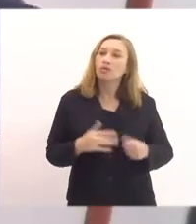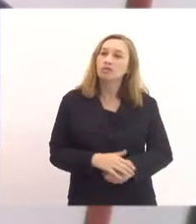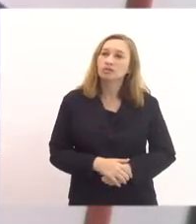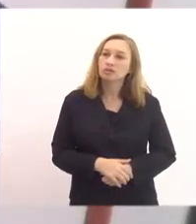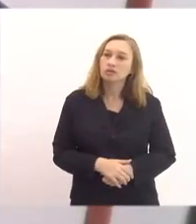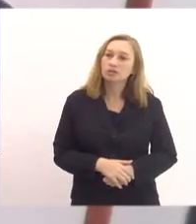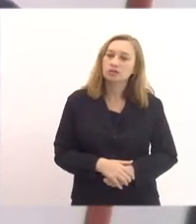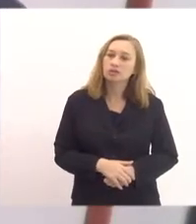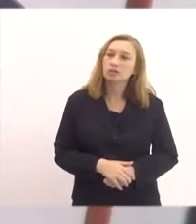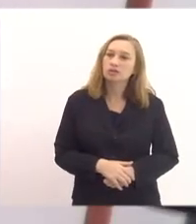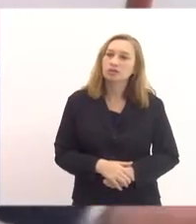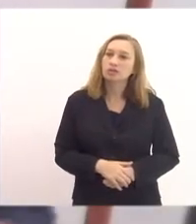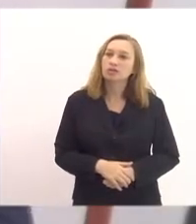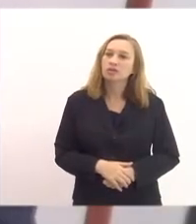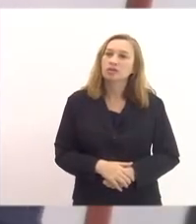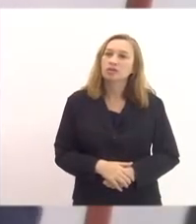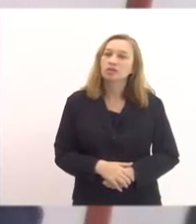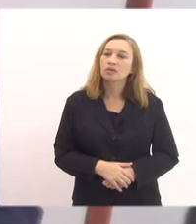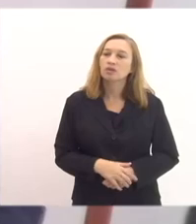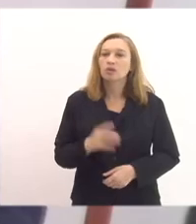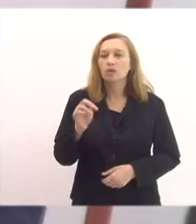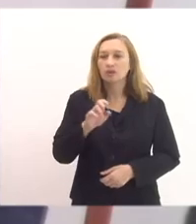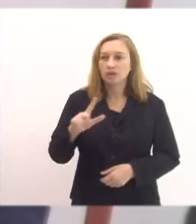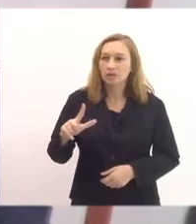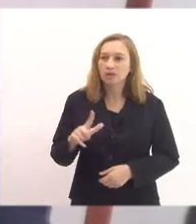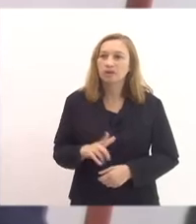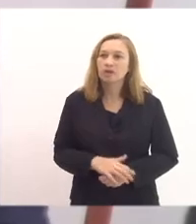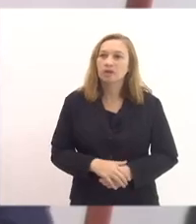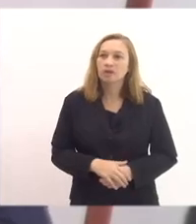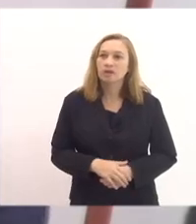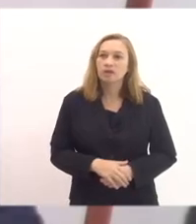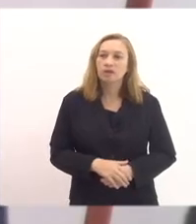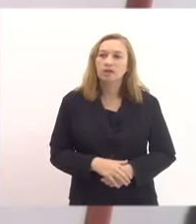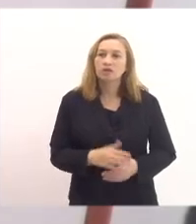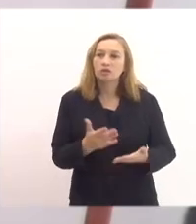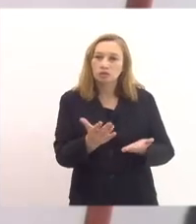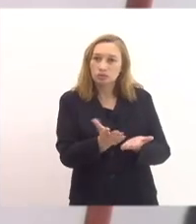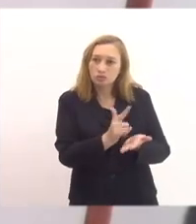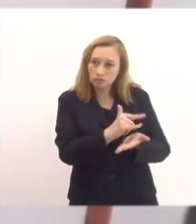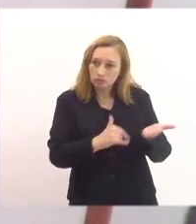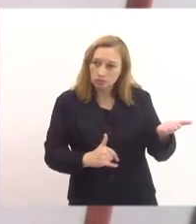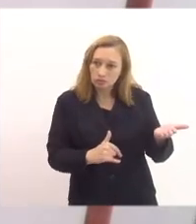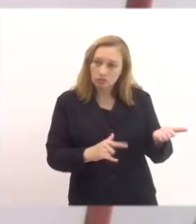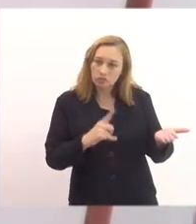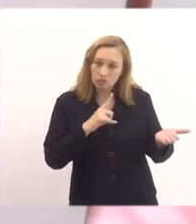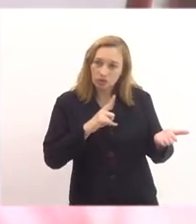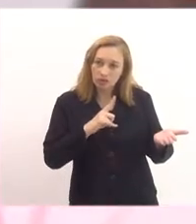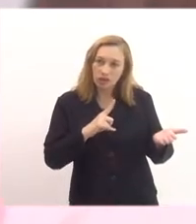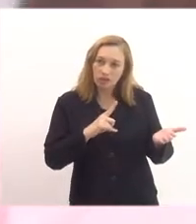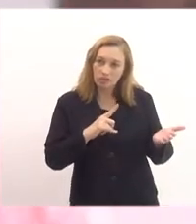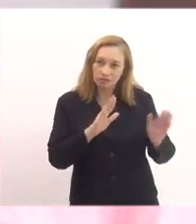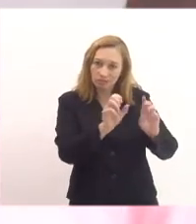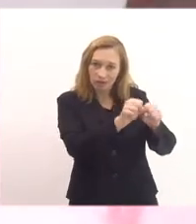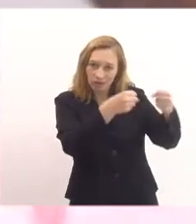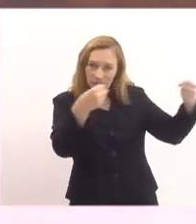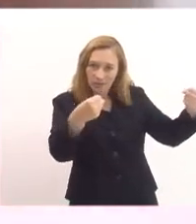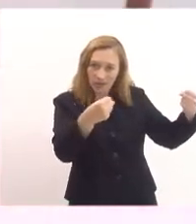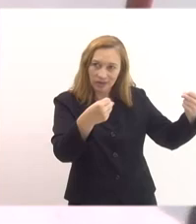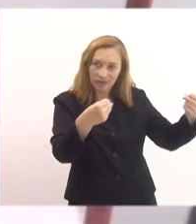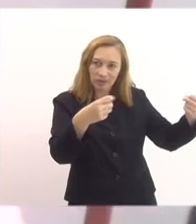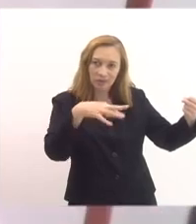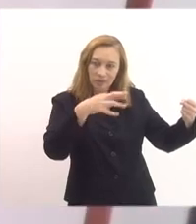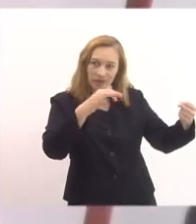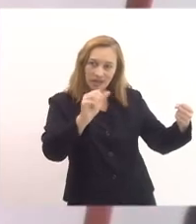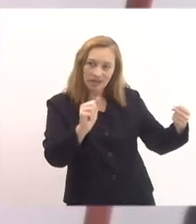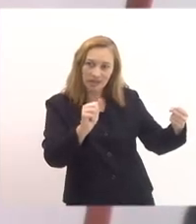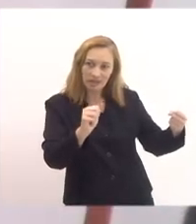foi ofertado aqui e possibilitado pelo coronel? Pegar os documentos que eu já estou... Tem um armário lá, eu brinquei com ele, tem um armário. Marcelo, todo dia,